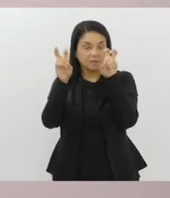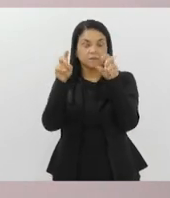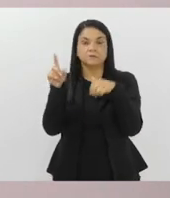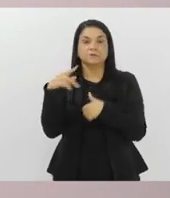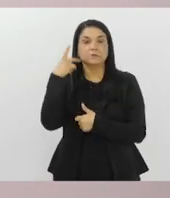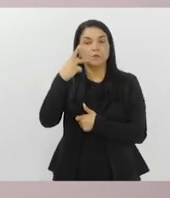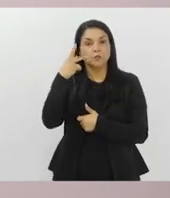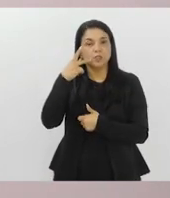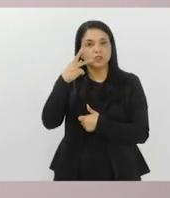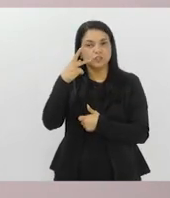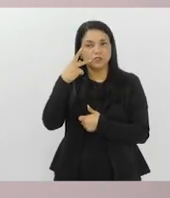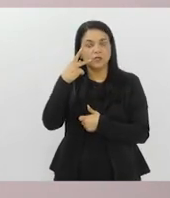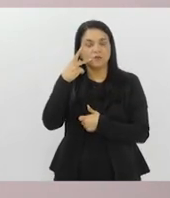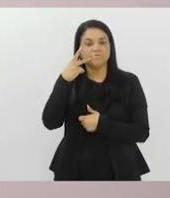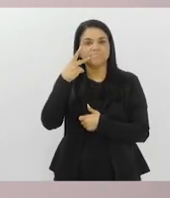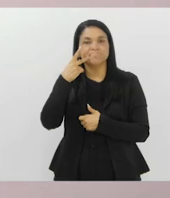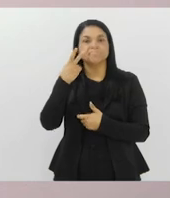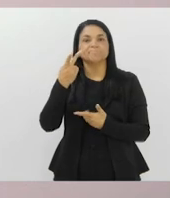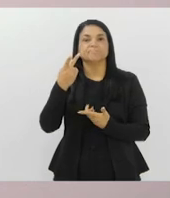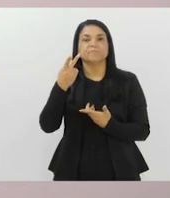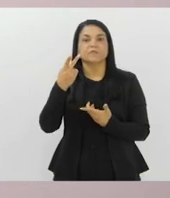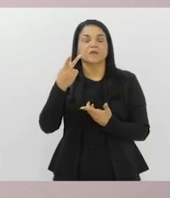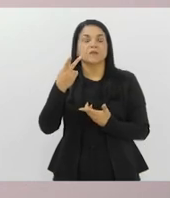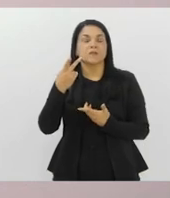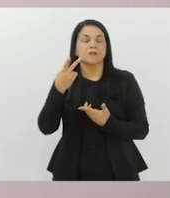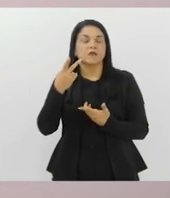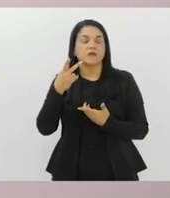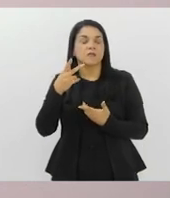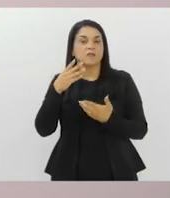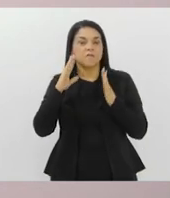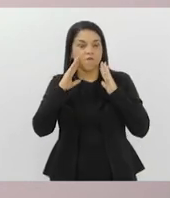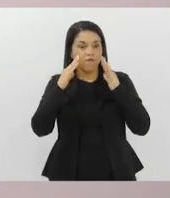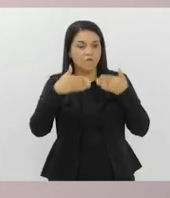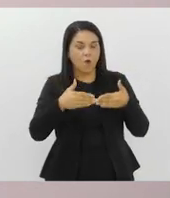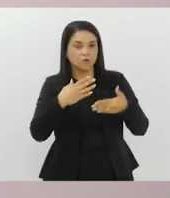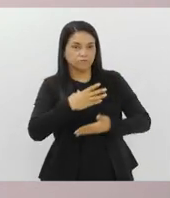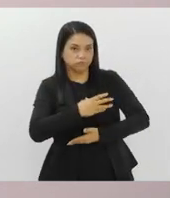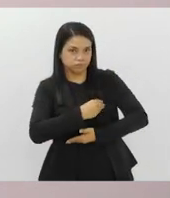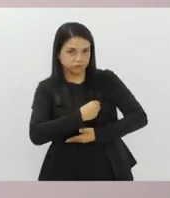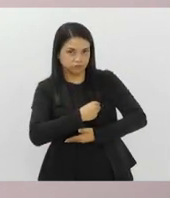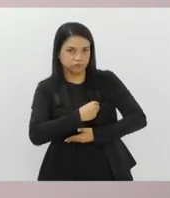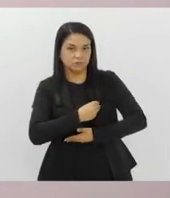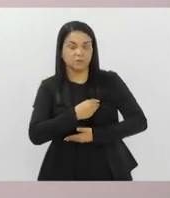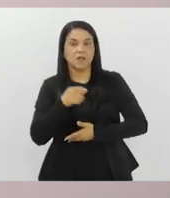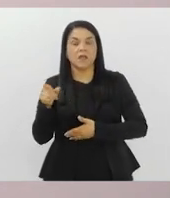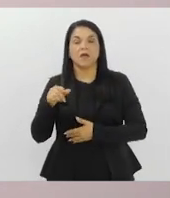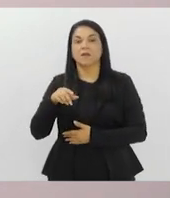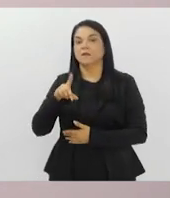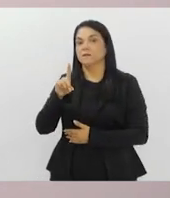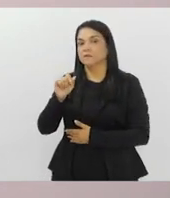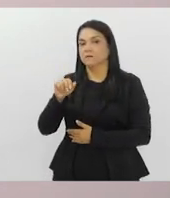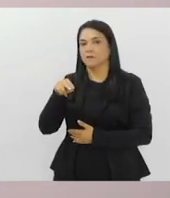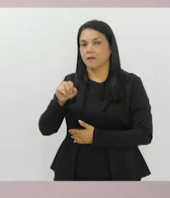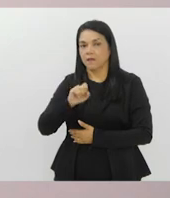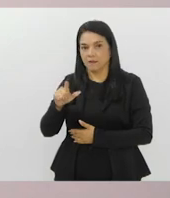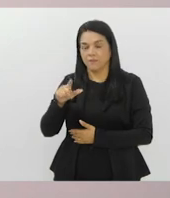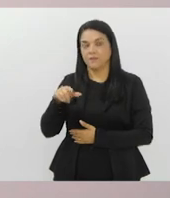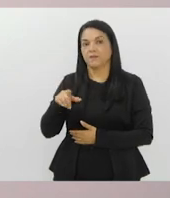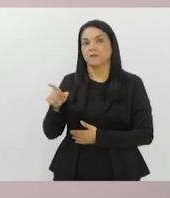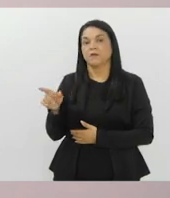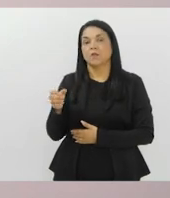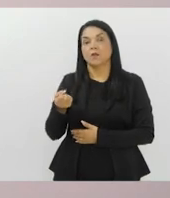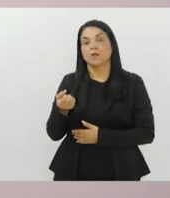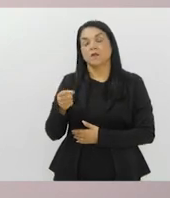públicas, né, relacionado ao aleitamento materno, porque penso que Daniela e Alane assim o farão. Então, eu quero